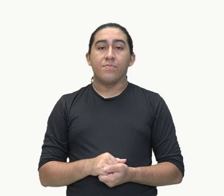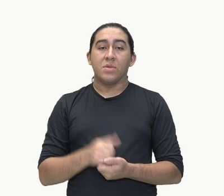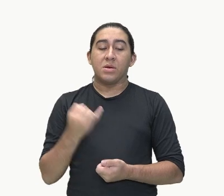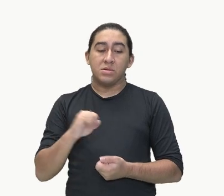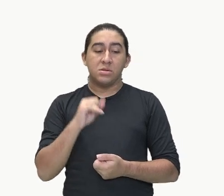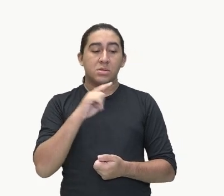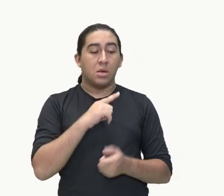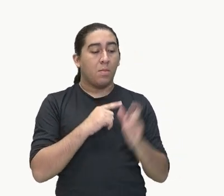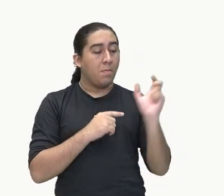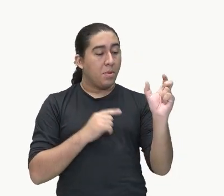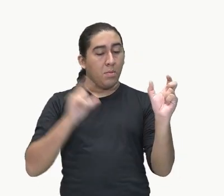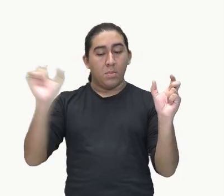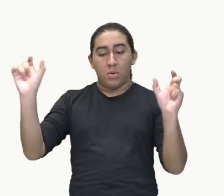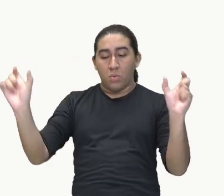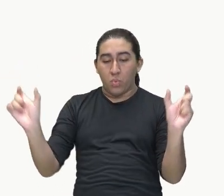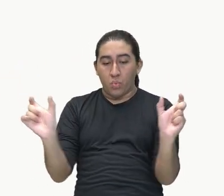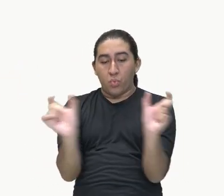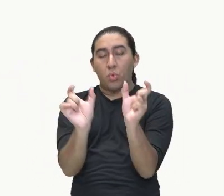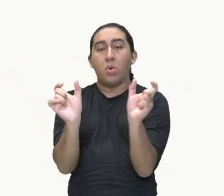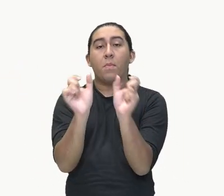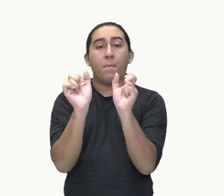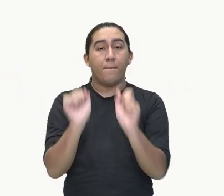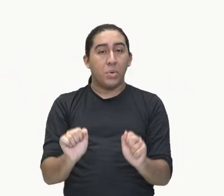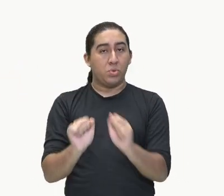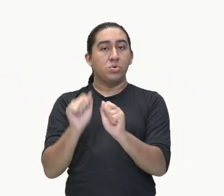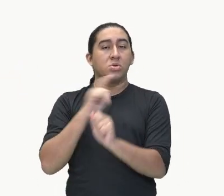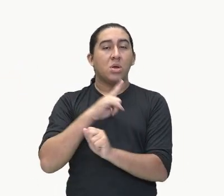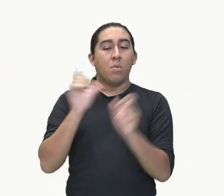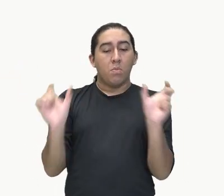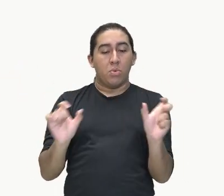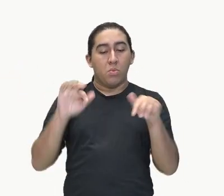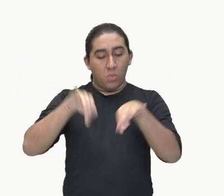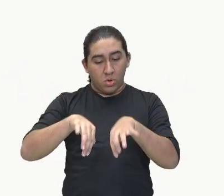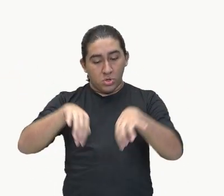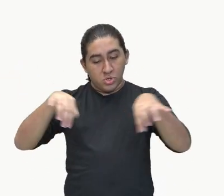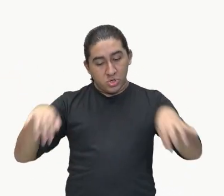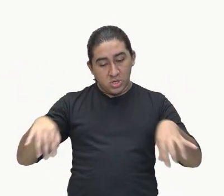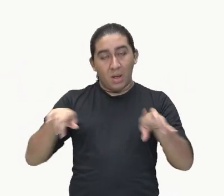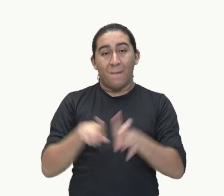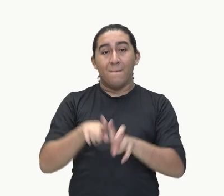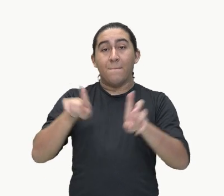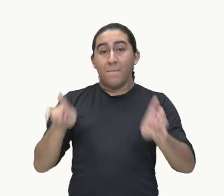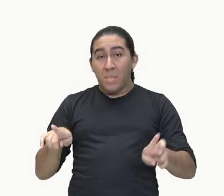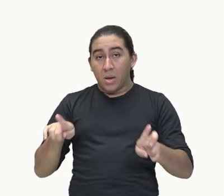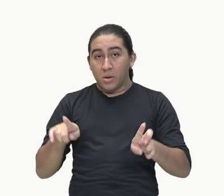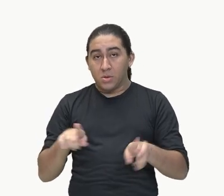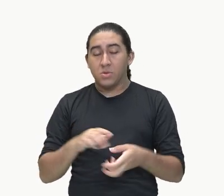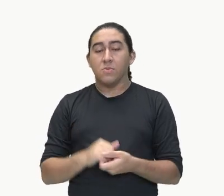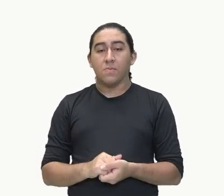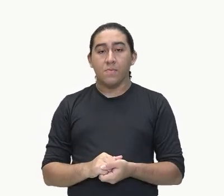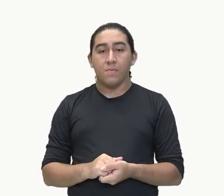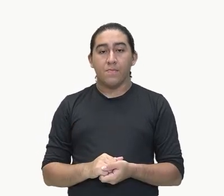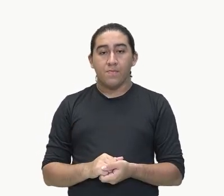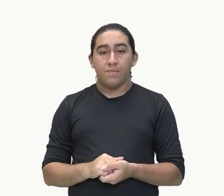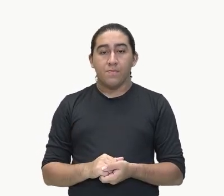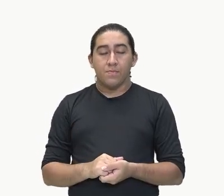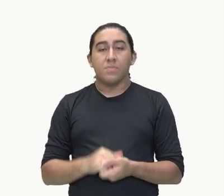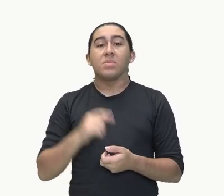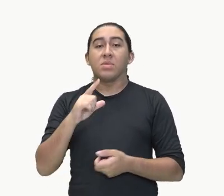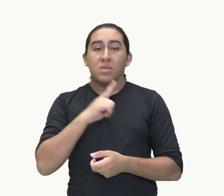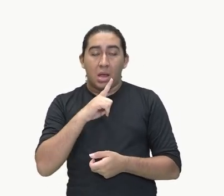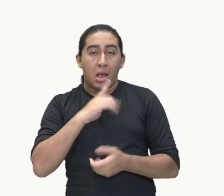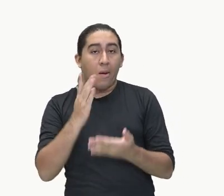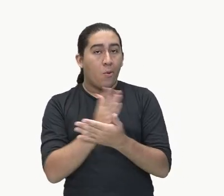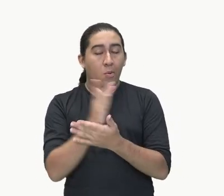eu posso tirar, seja o prefixo ou o sufixo, mas pelo menos em uma forma ela vai